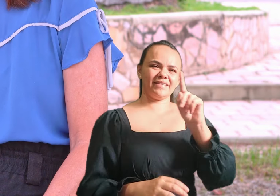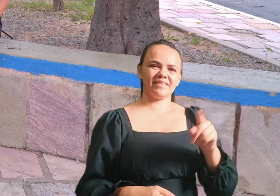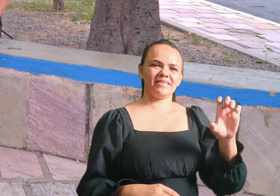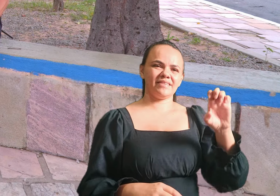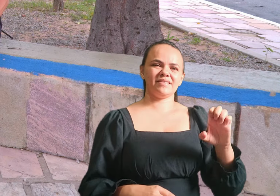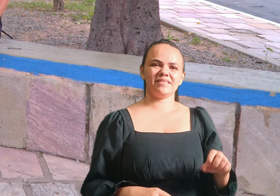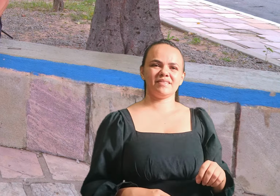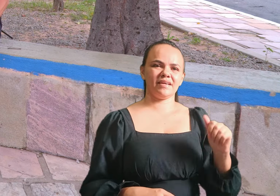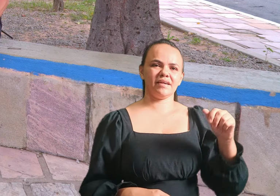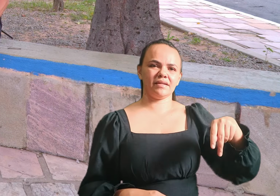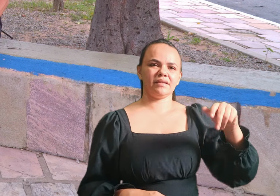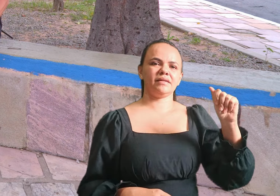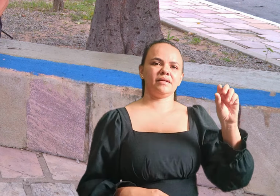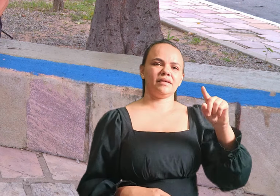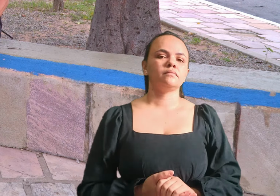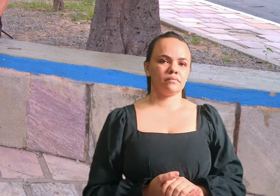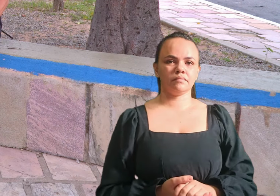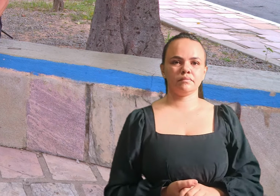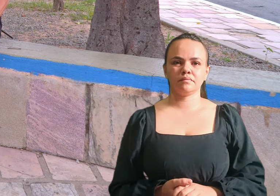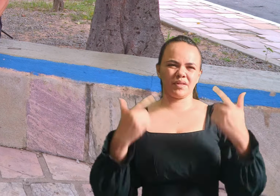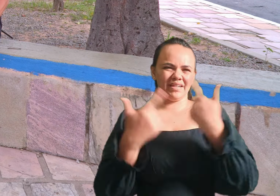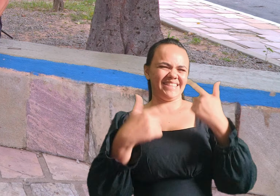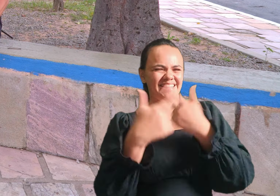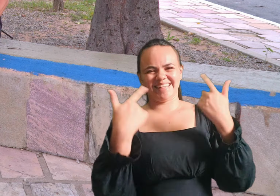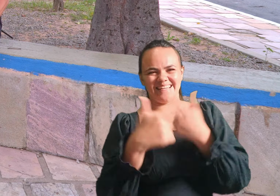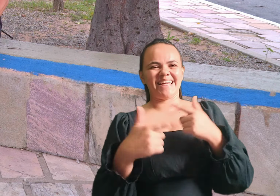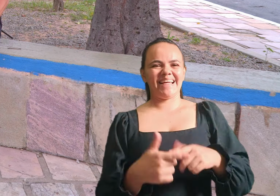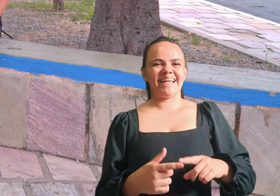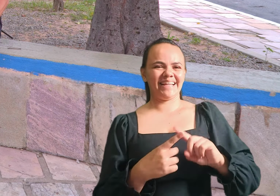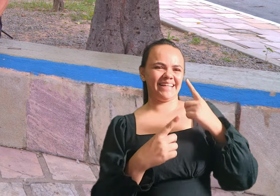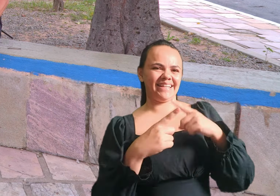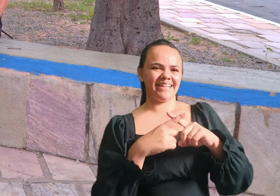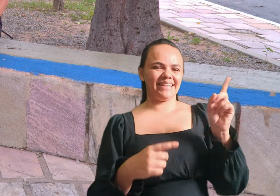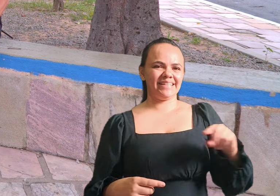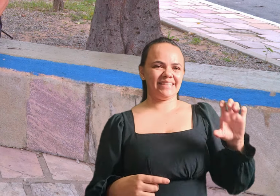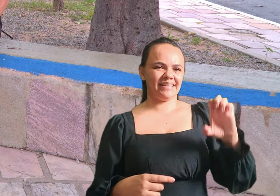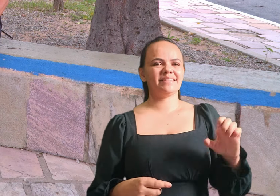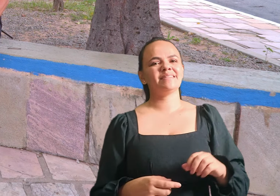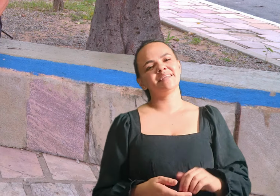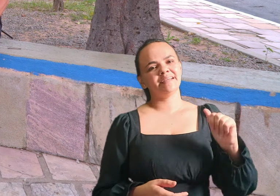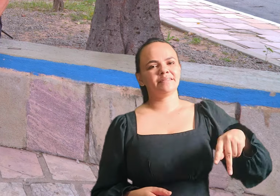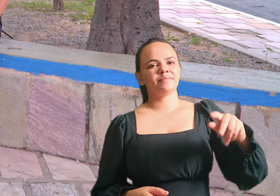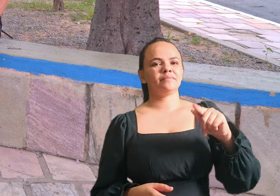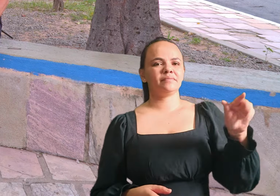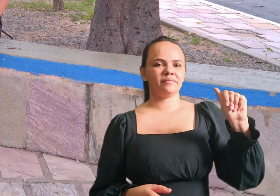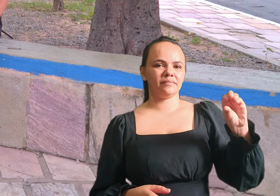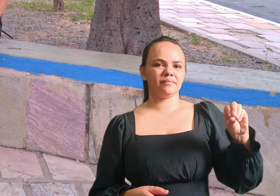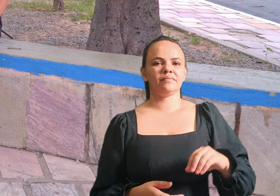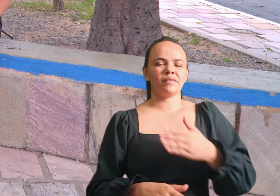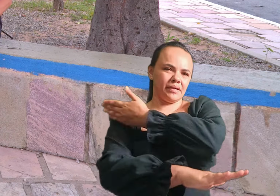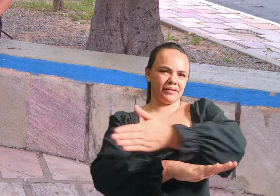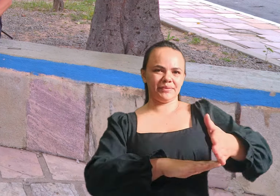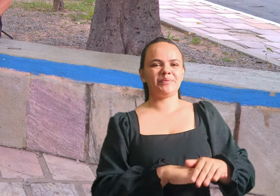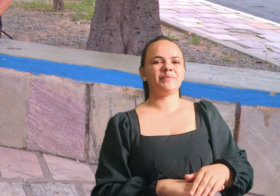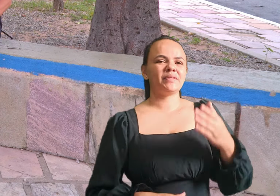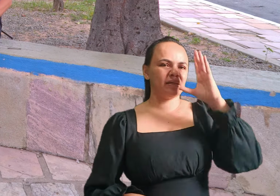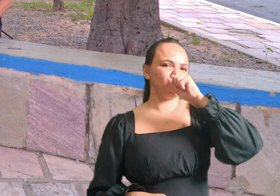anão era muito engraçado seu Zé anão ele costumava final de